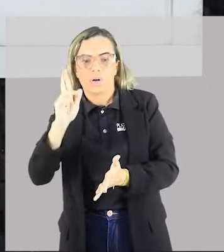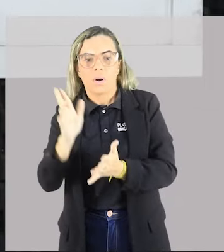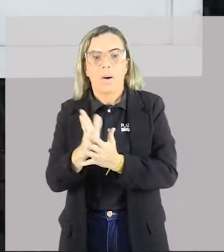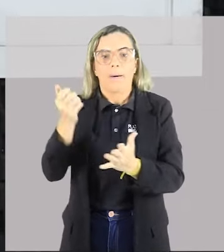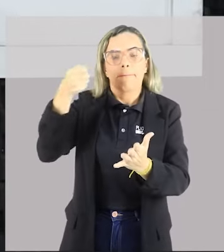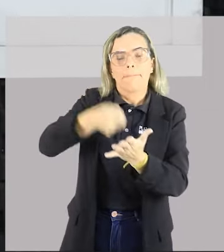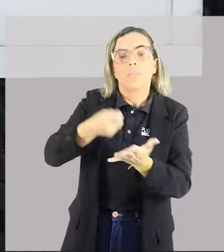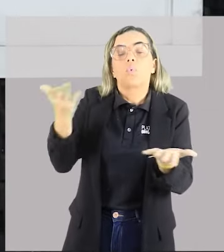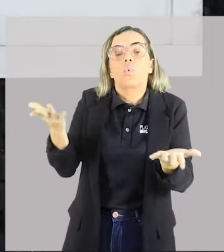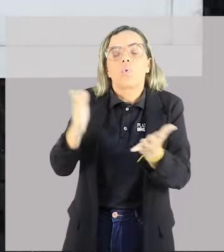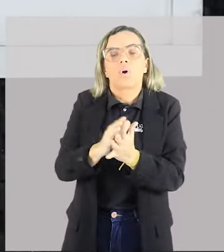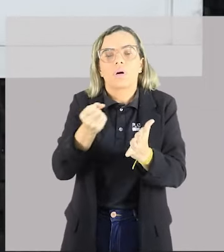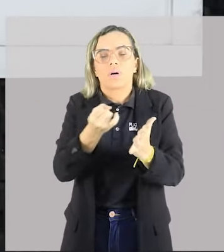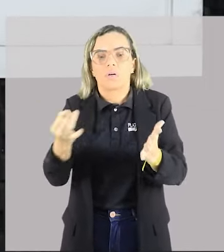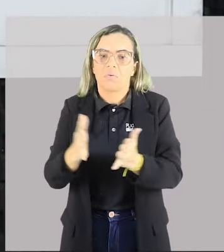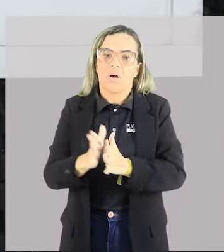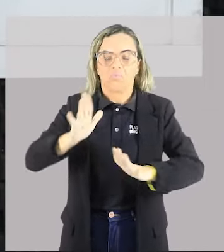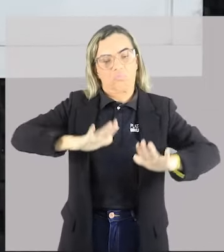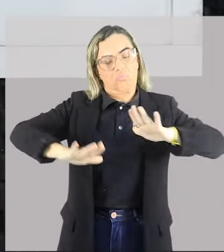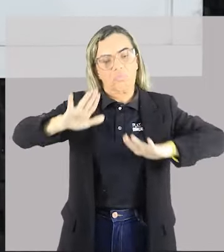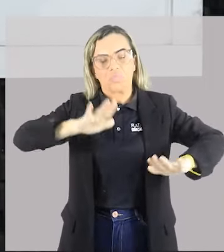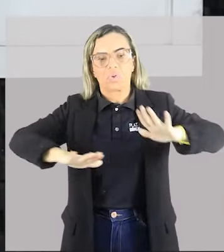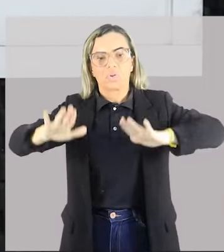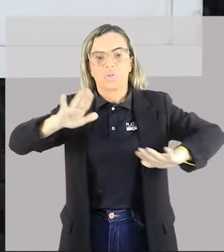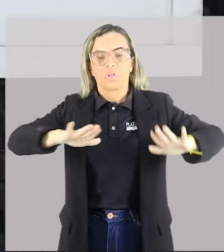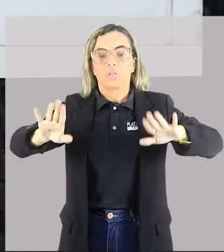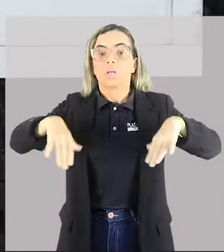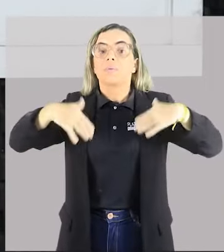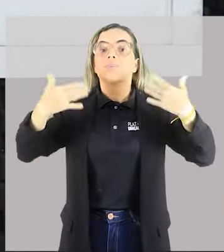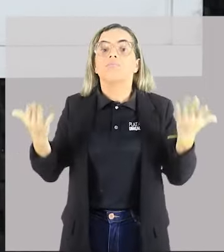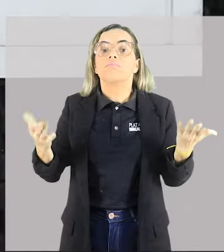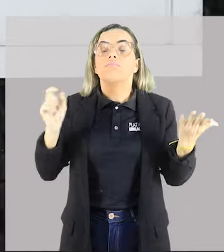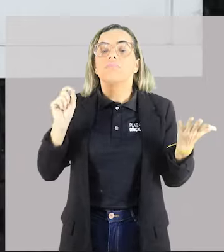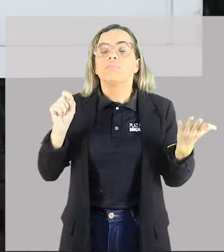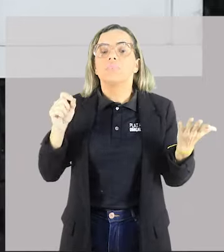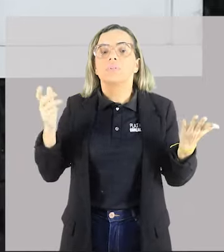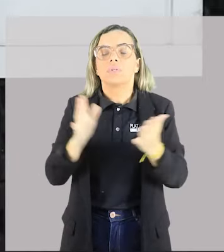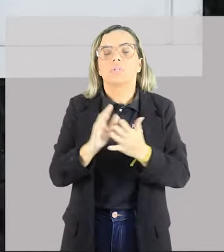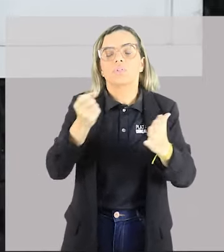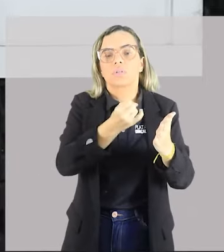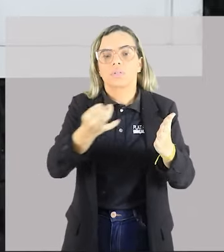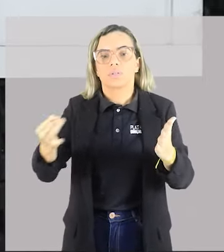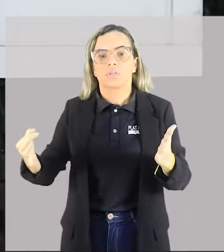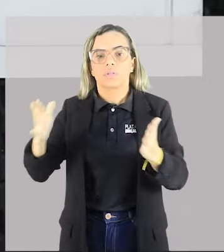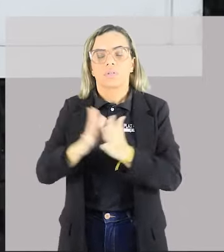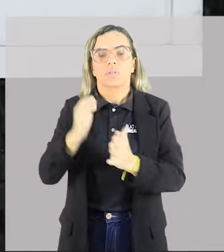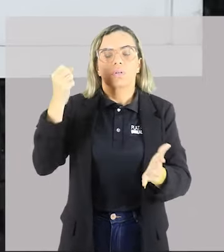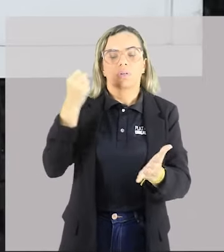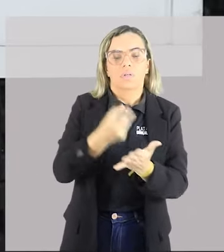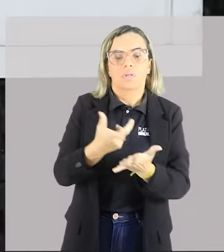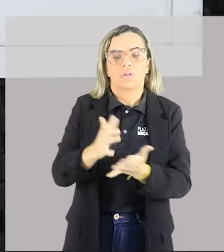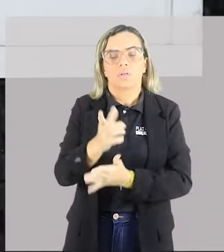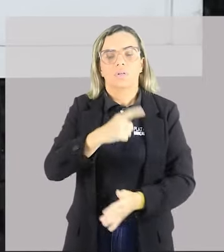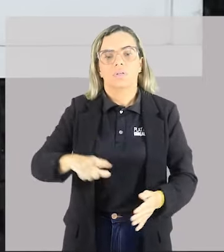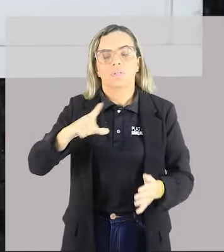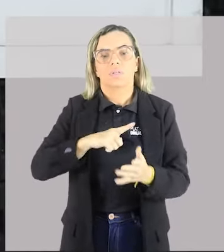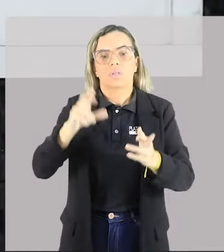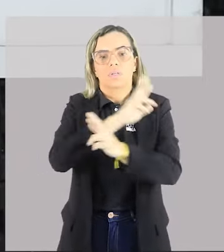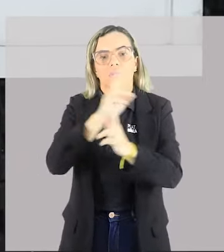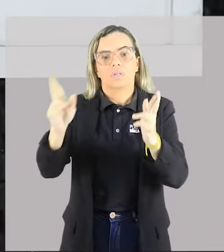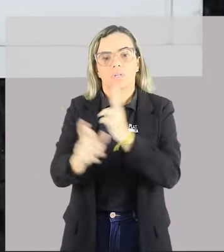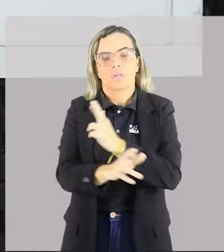pagar quanto é ah Professor depende Depende de quê depende da quantidade de pães pronto você tem uma relação de